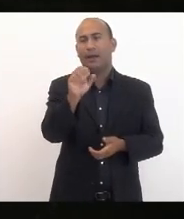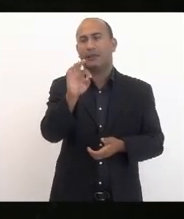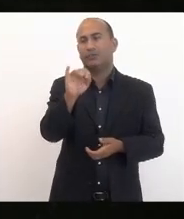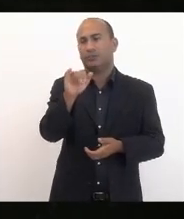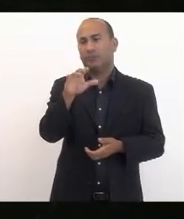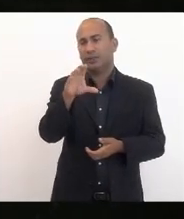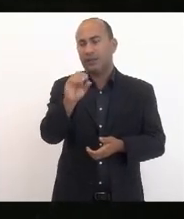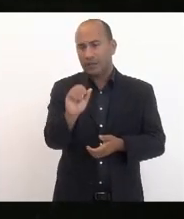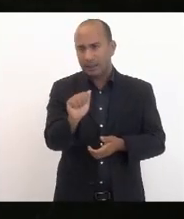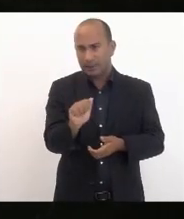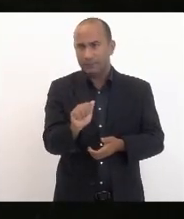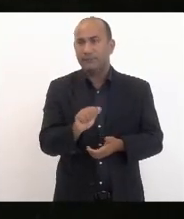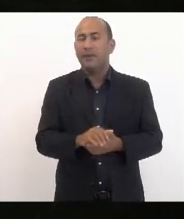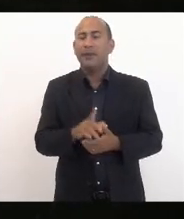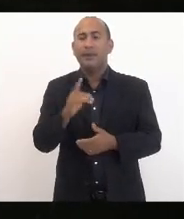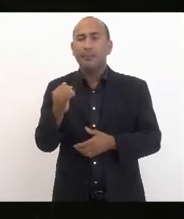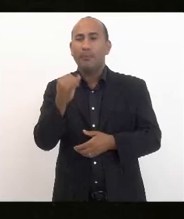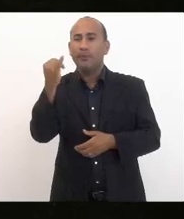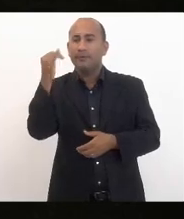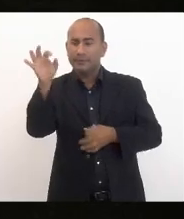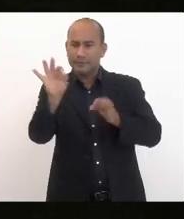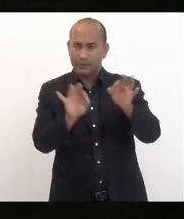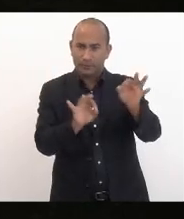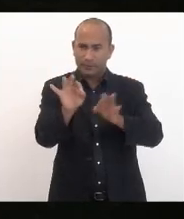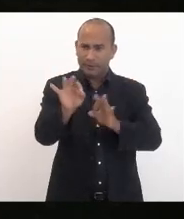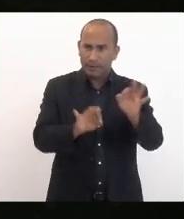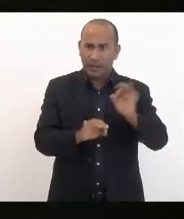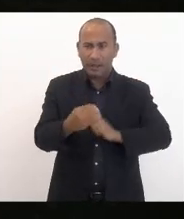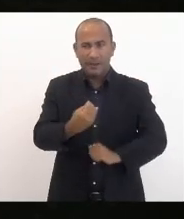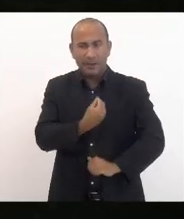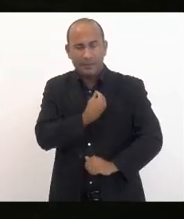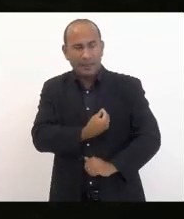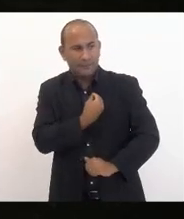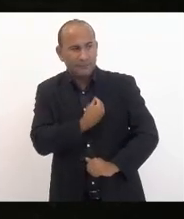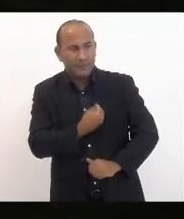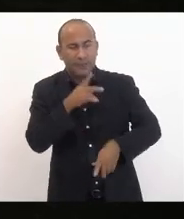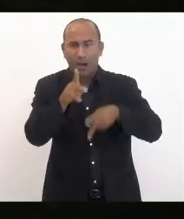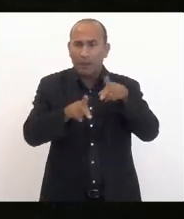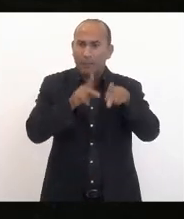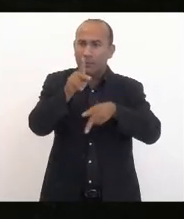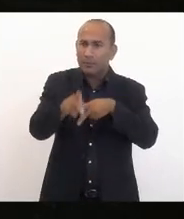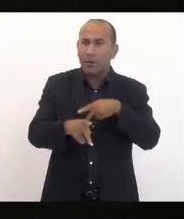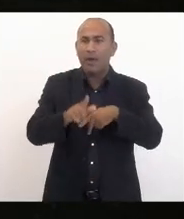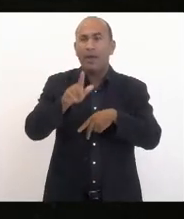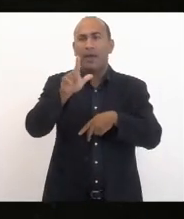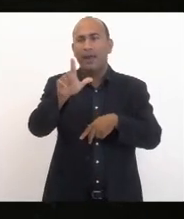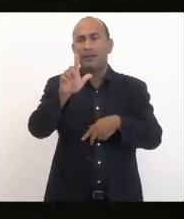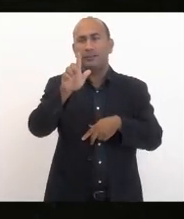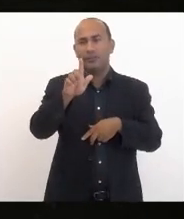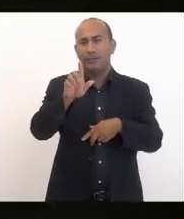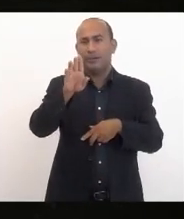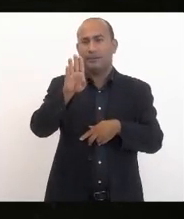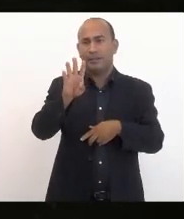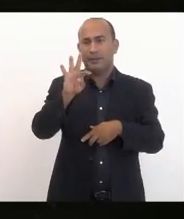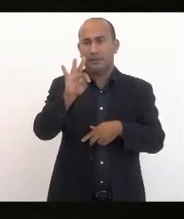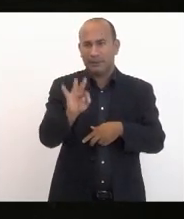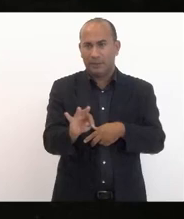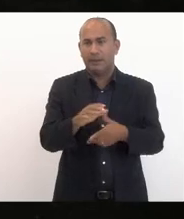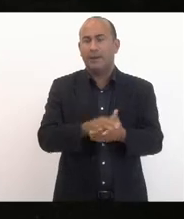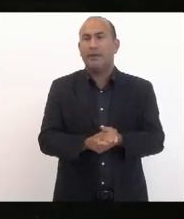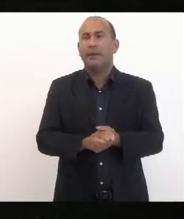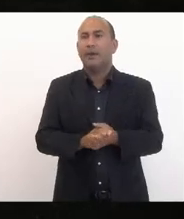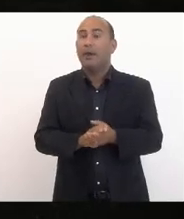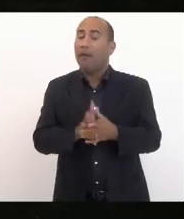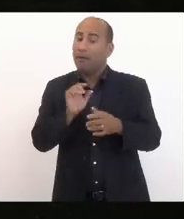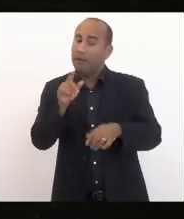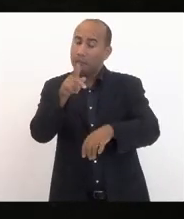da importância da preservação da vida da população LGBTQIA+, em um